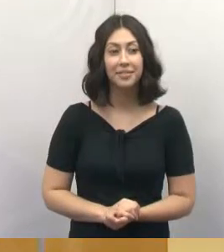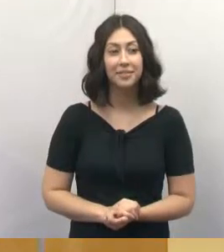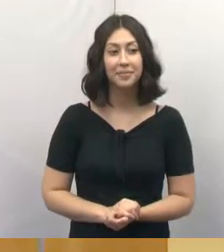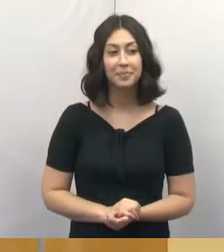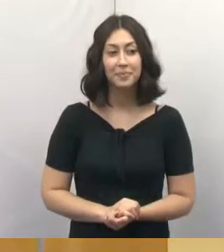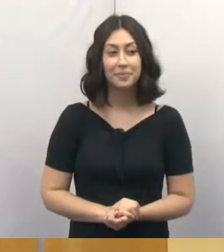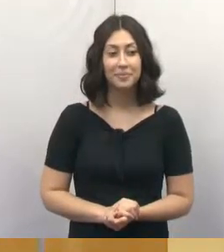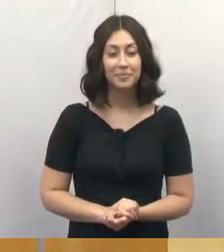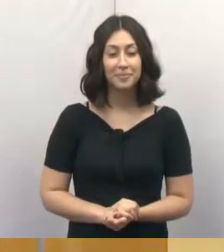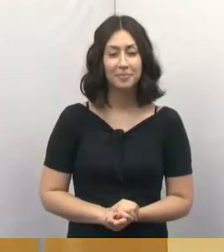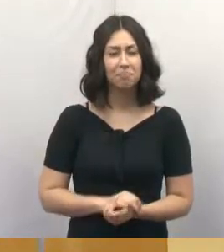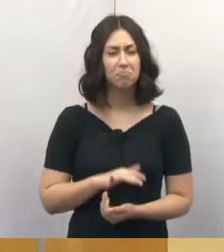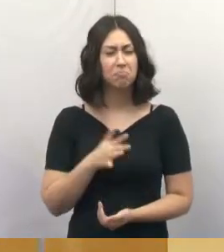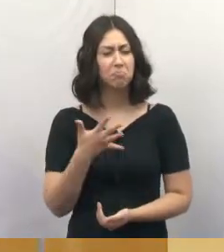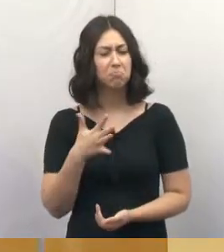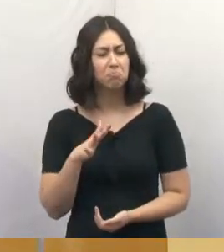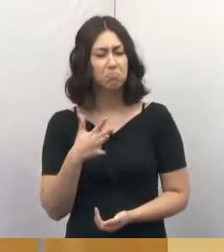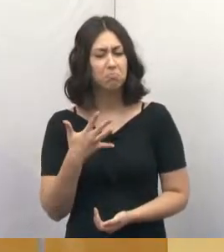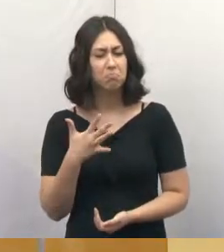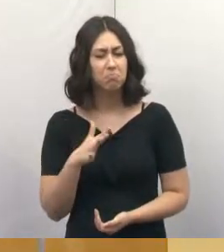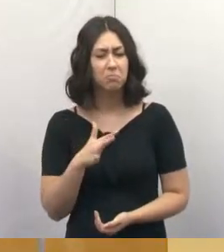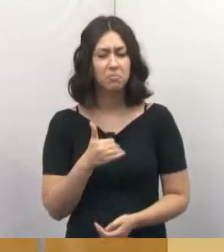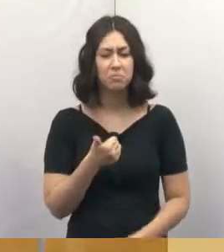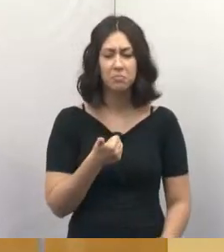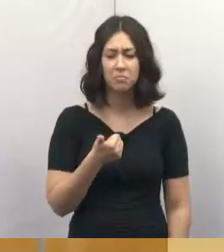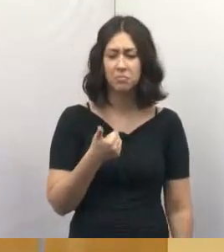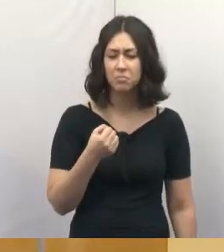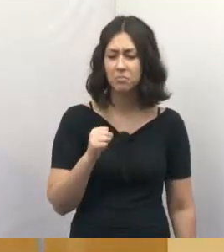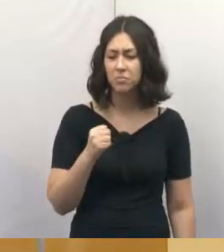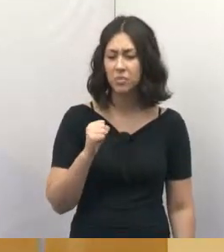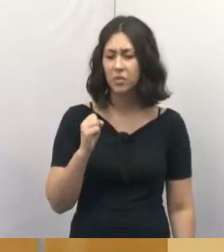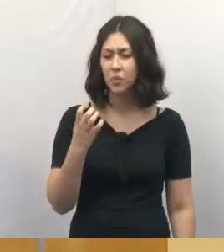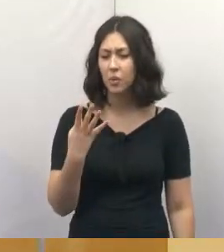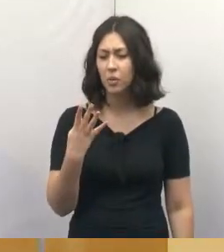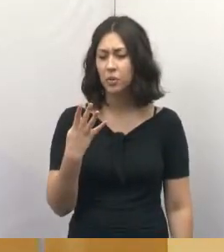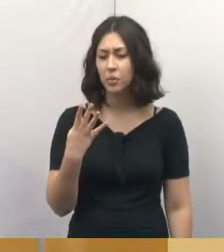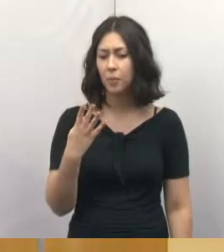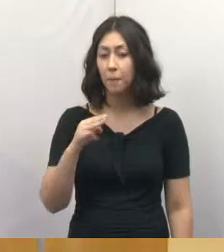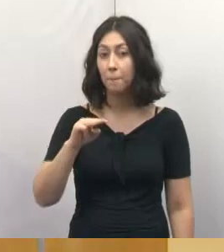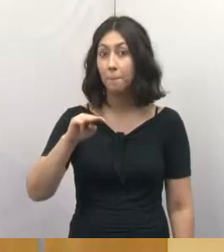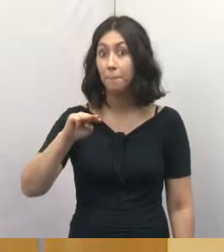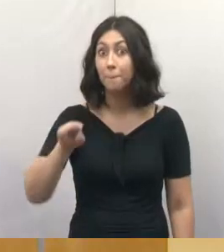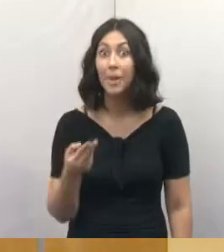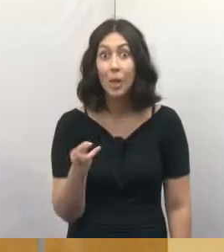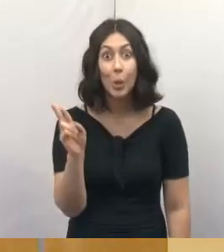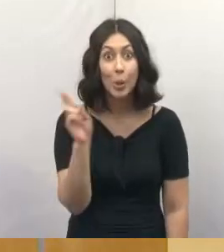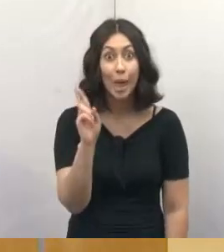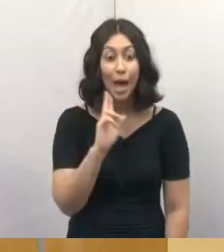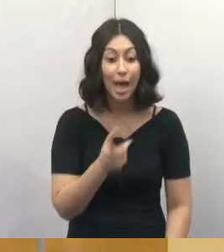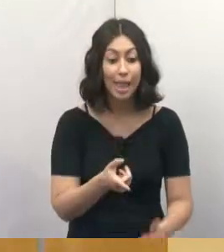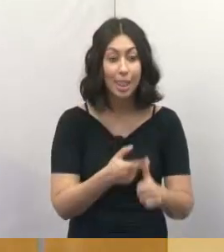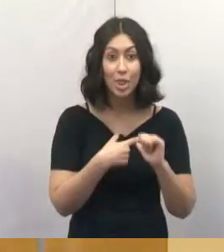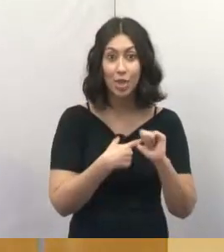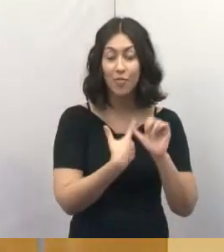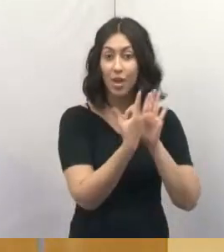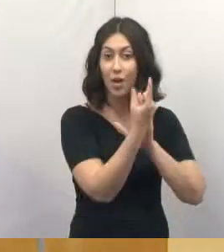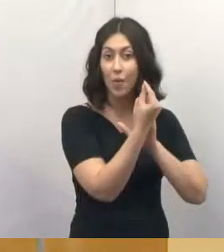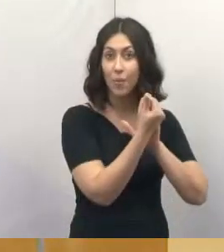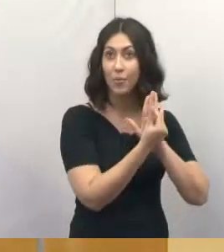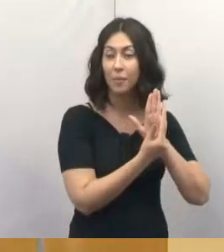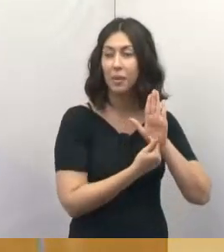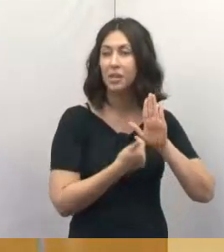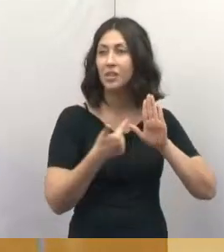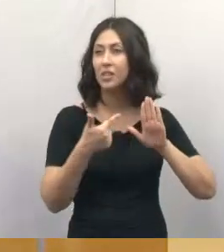enganado, a gente tinha em torno de 184 milhões de dívida e um orçamento de 254